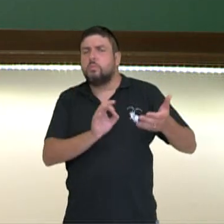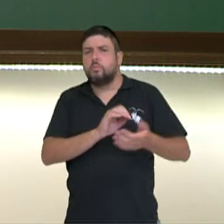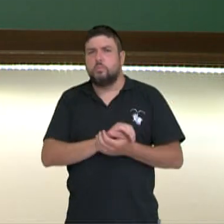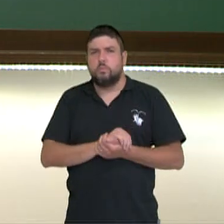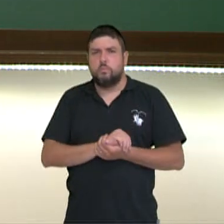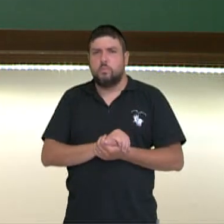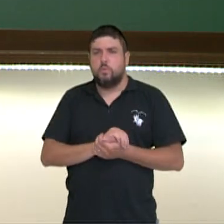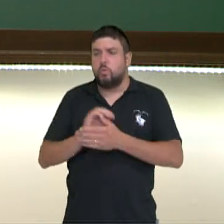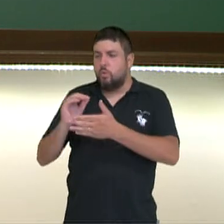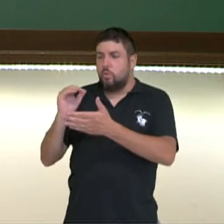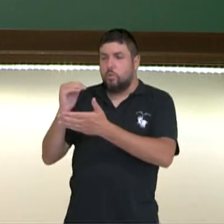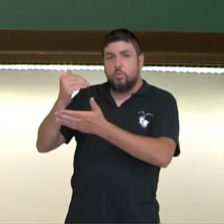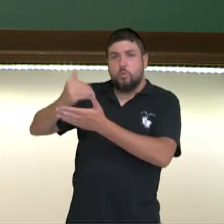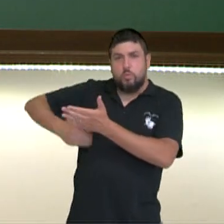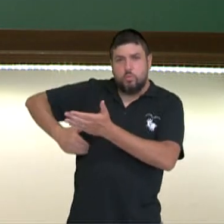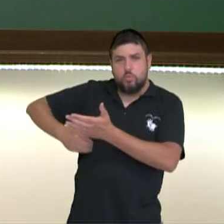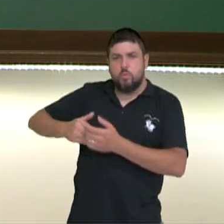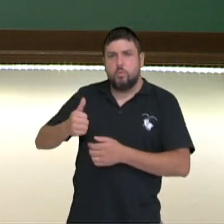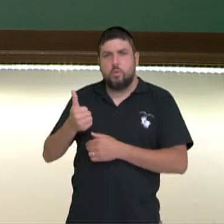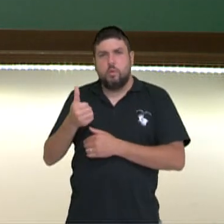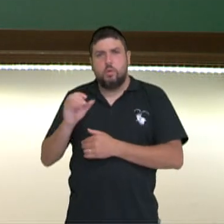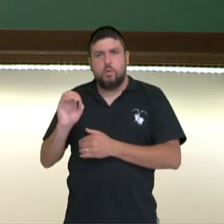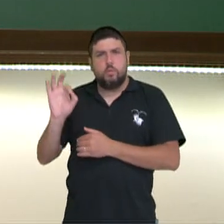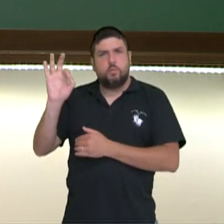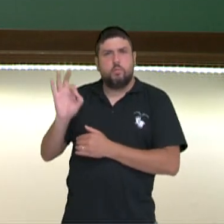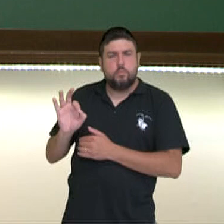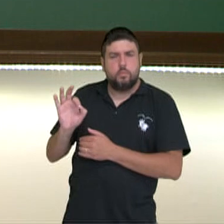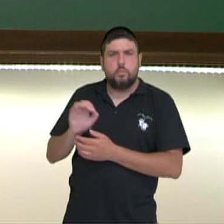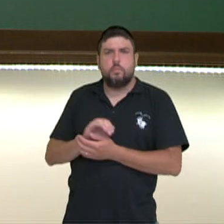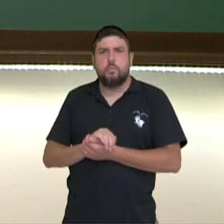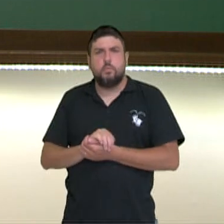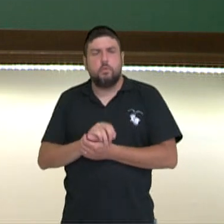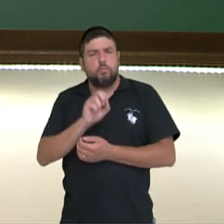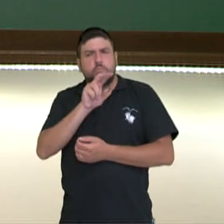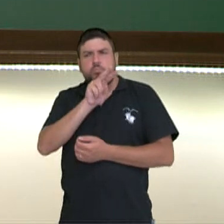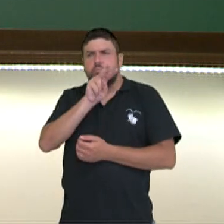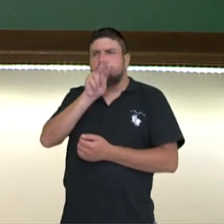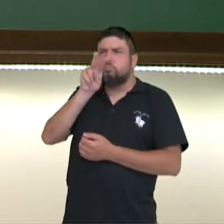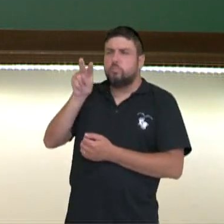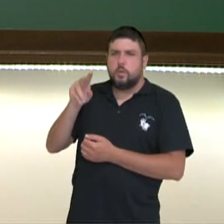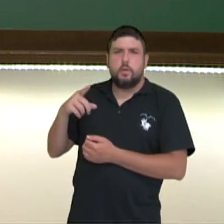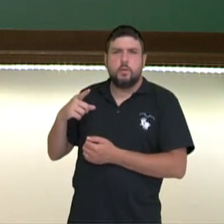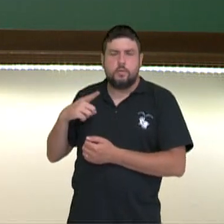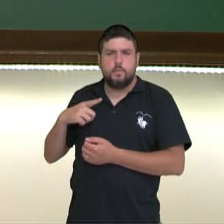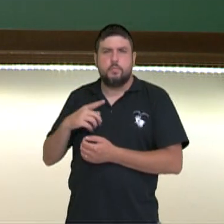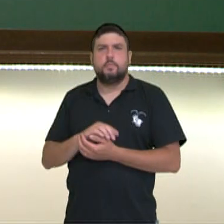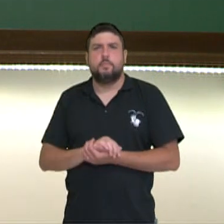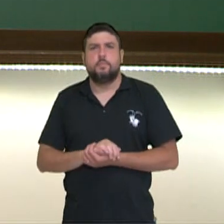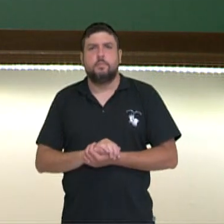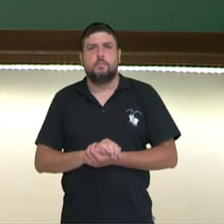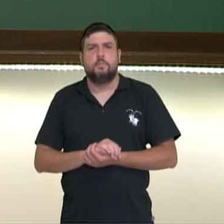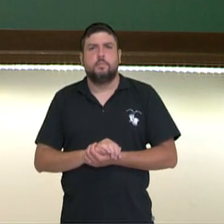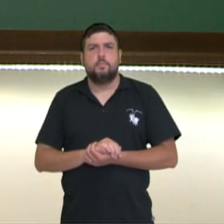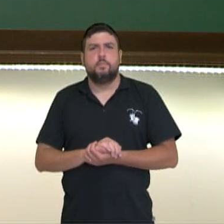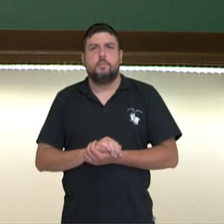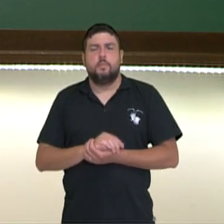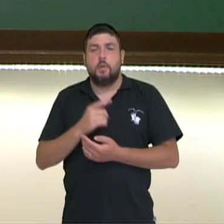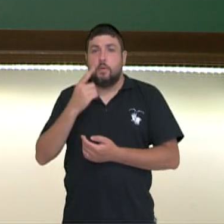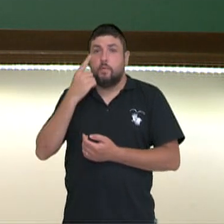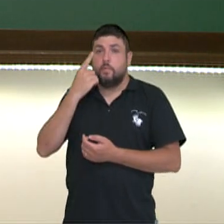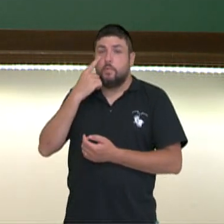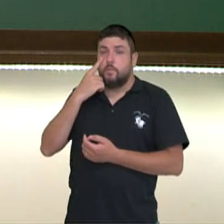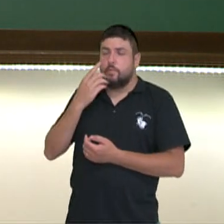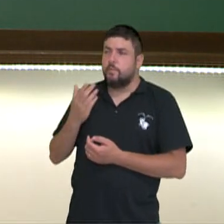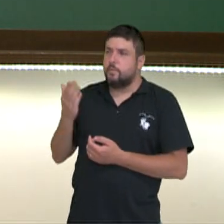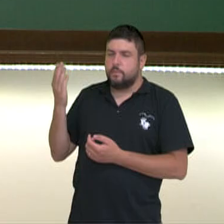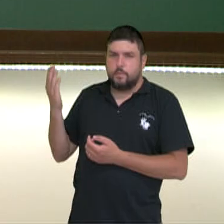um desconto de 10%. Então, a gente vê porcentagem em todas as partes por aí, né? Então, vamos dar uma olhadinha aqui no caso dessa nossa amiga